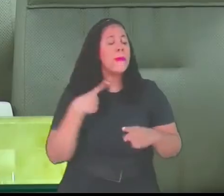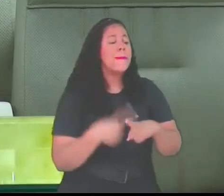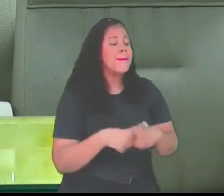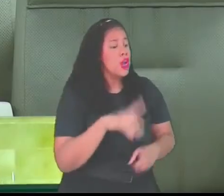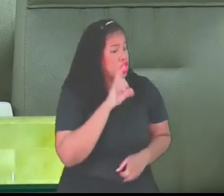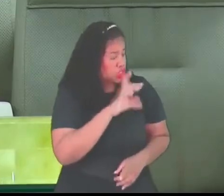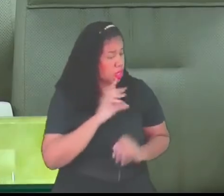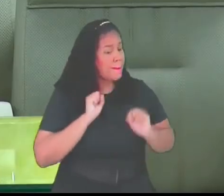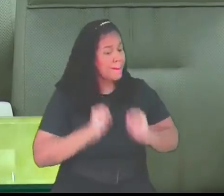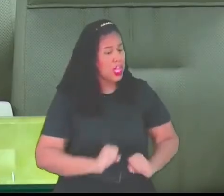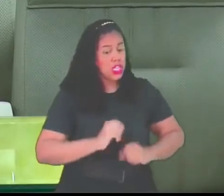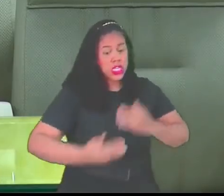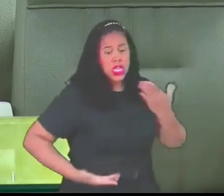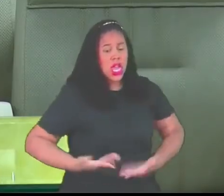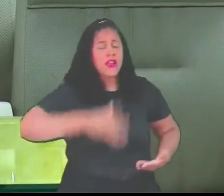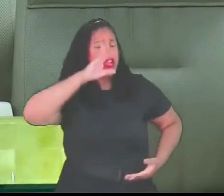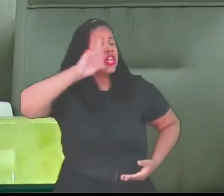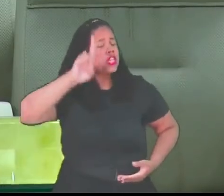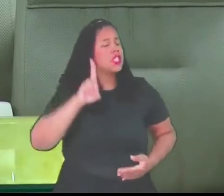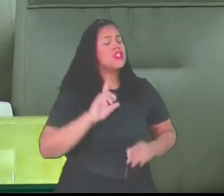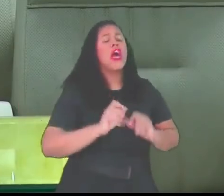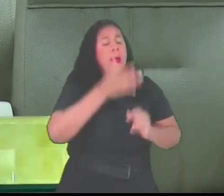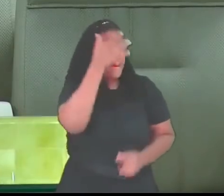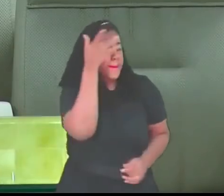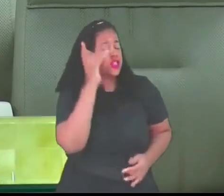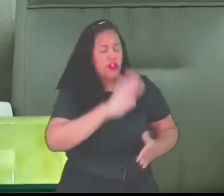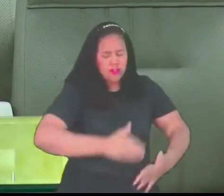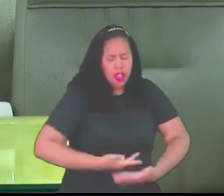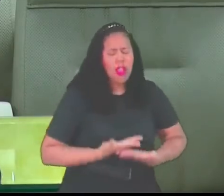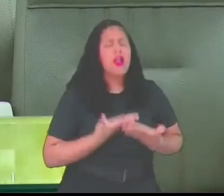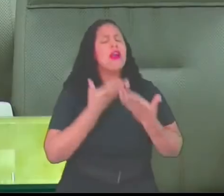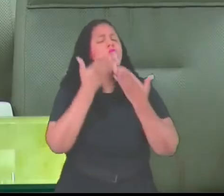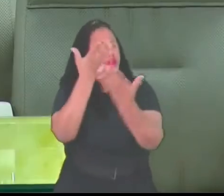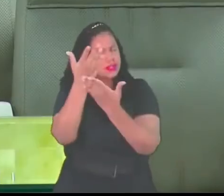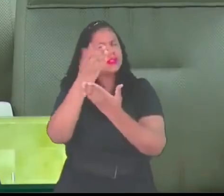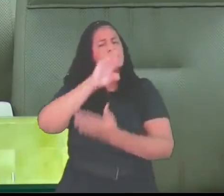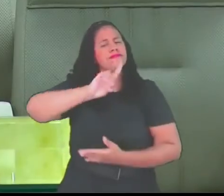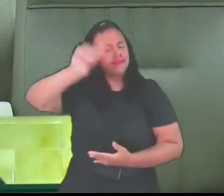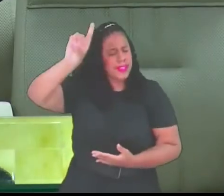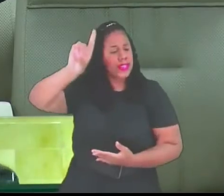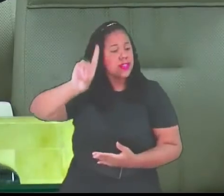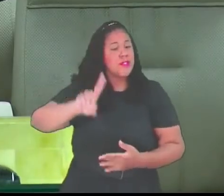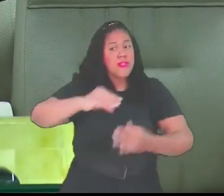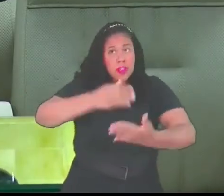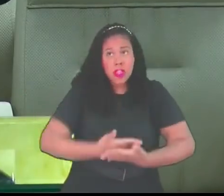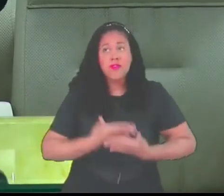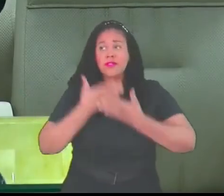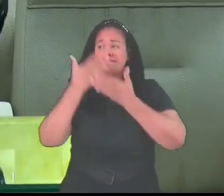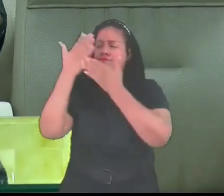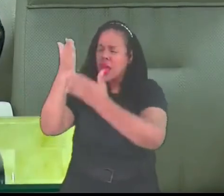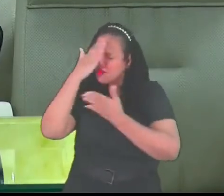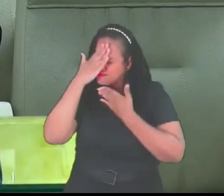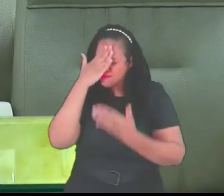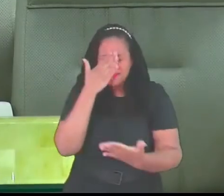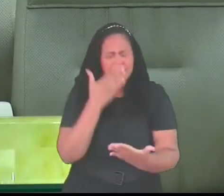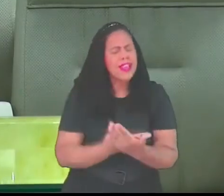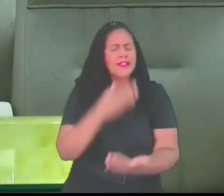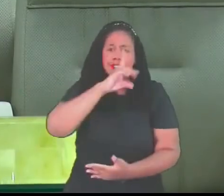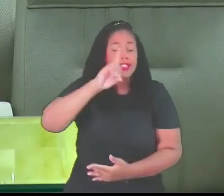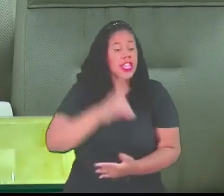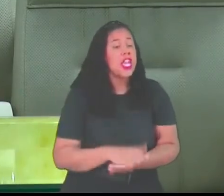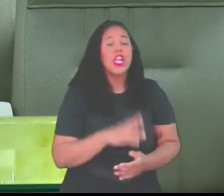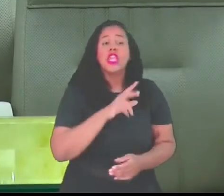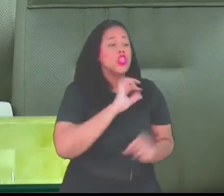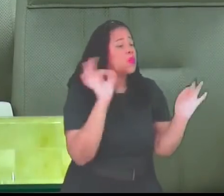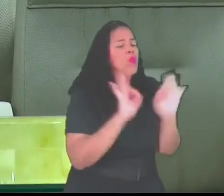só pode servir a Deus quem for consagrado para Ele, quem for devotado para Ele. Ninguém